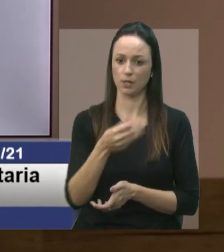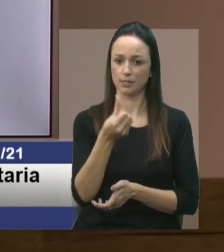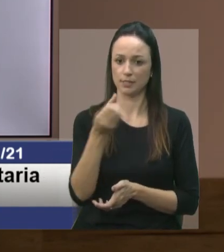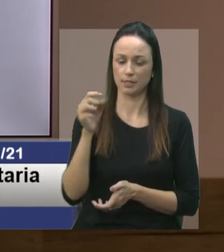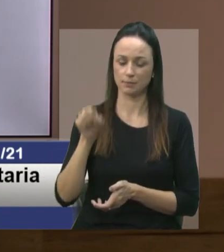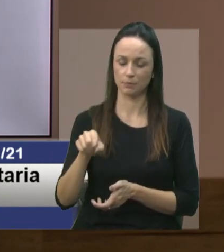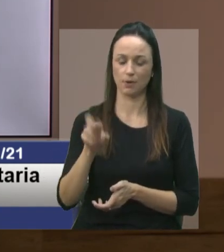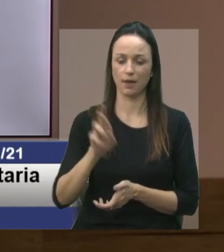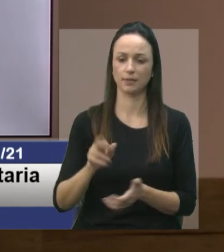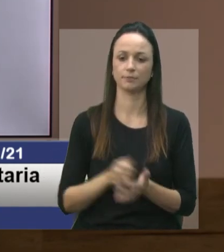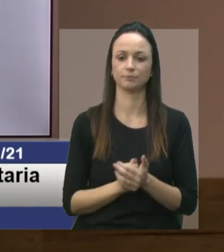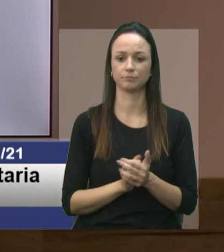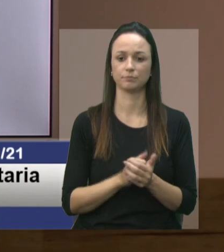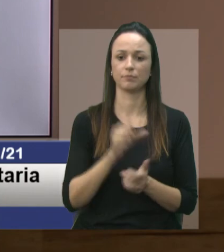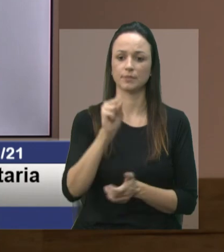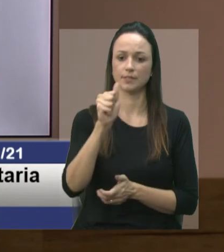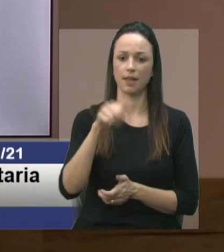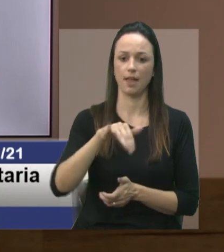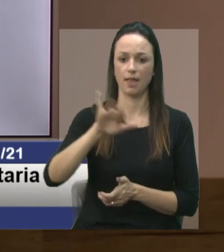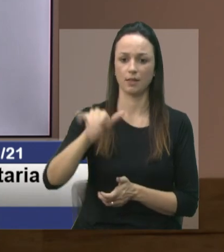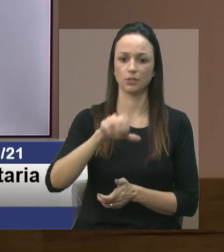R$ 12.600.000, Agência Reguladora,